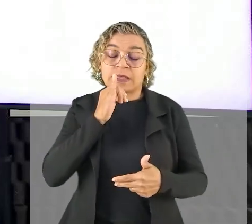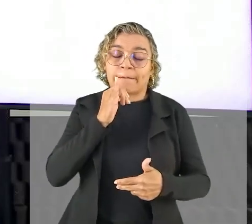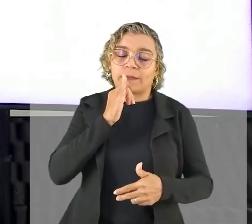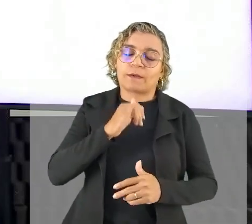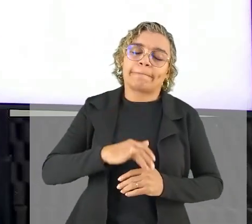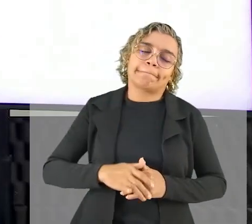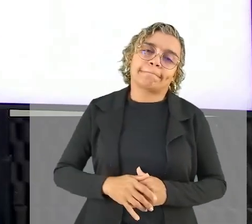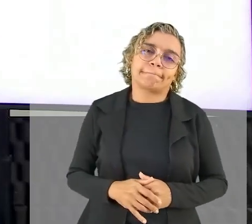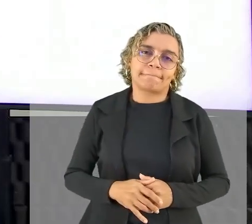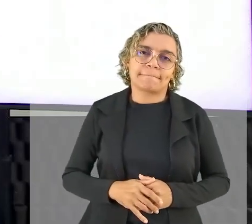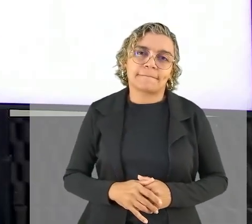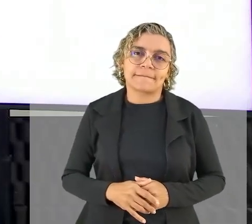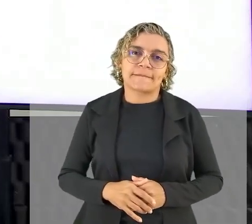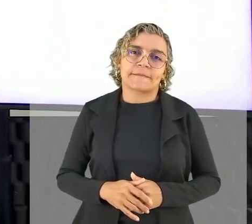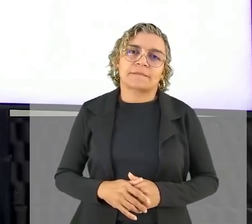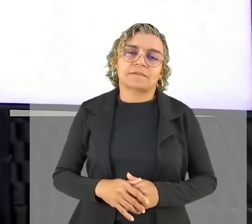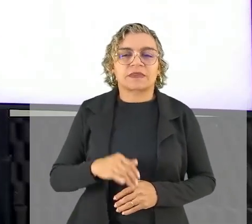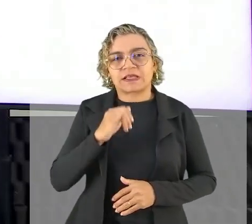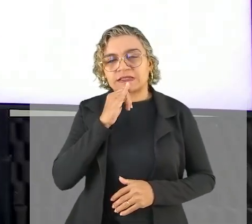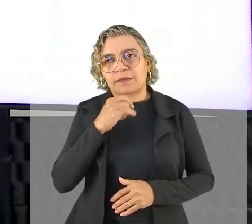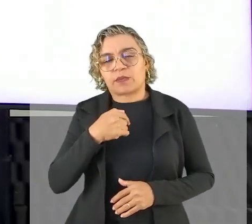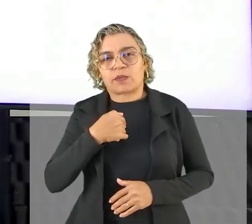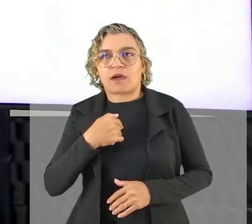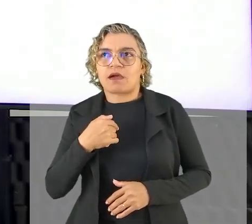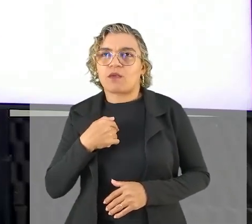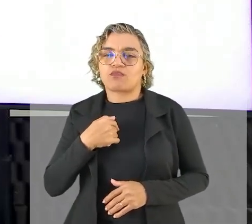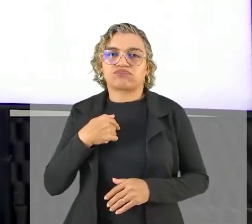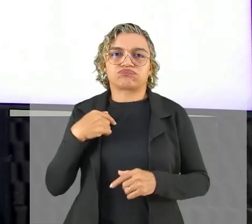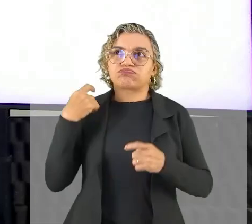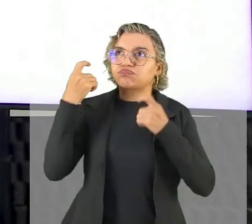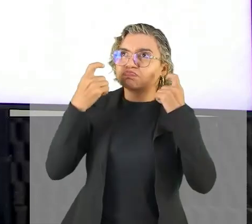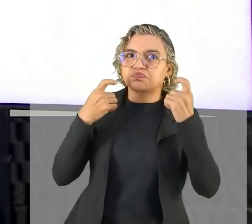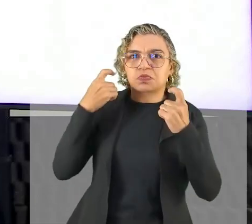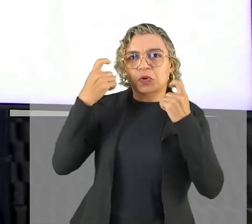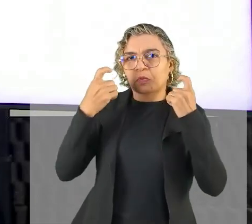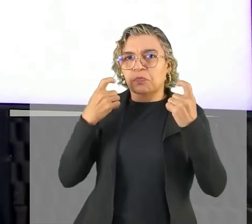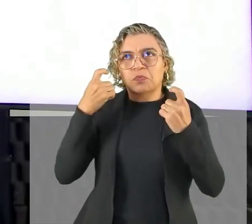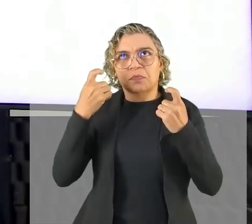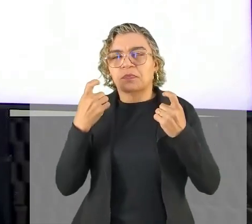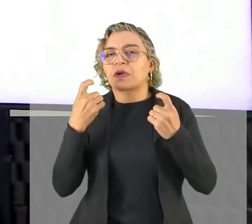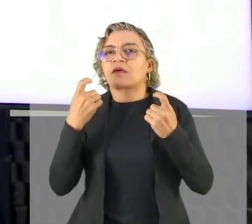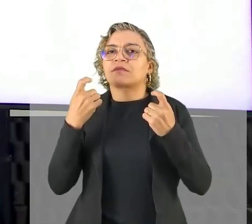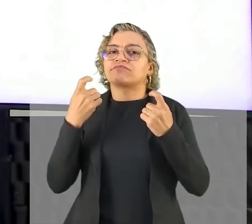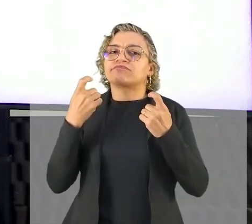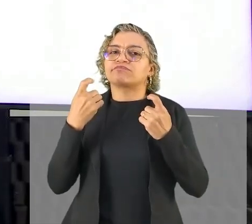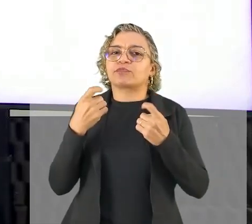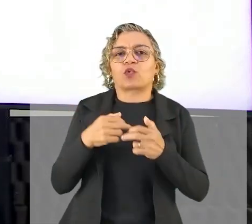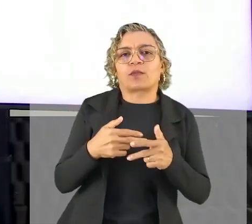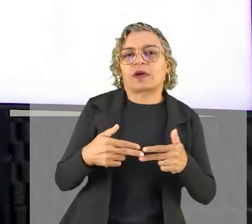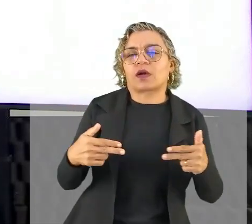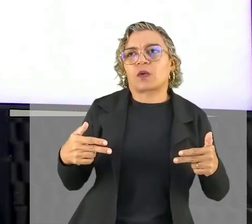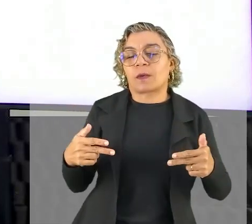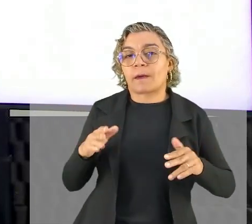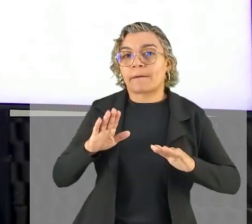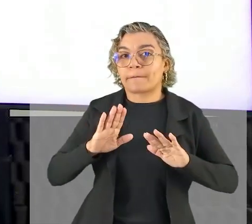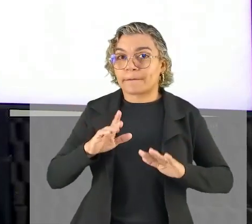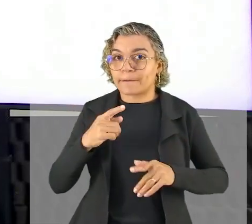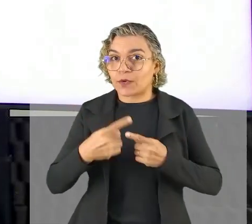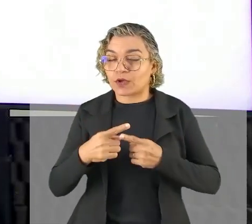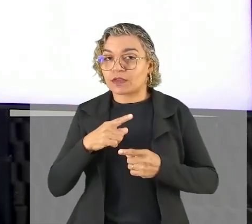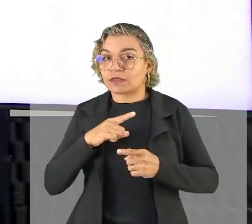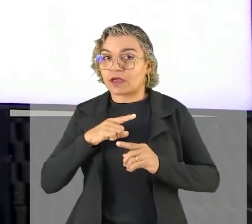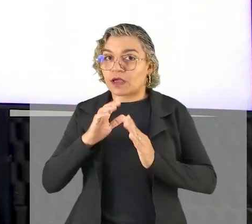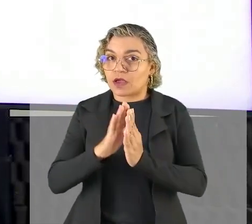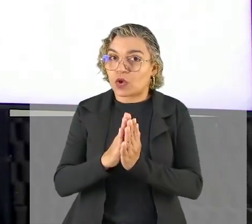exemplo, eu não me preocupar com alguma coisa, porque tem um livro que fala, né, como eu devo agir, tem